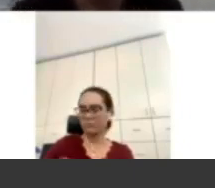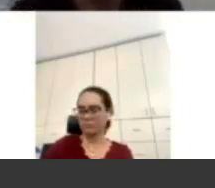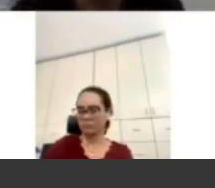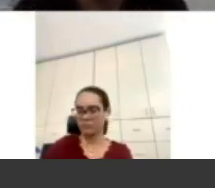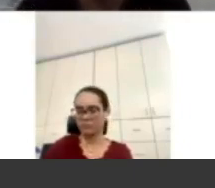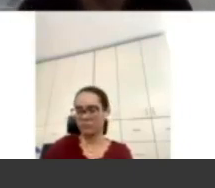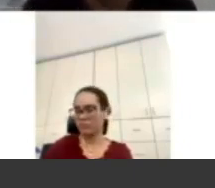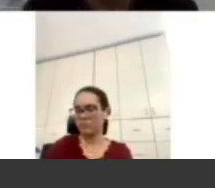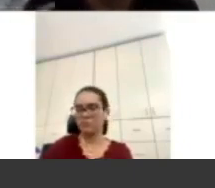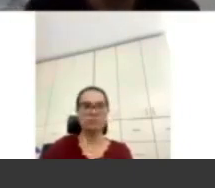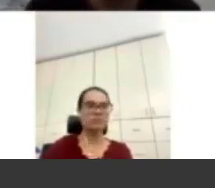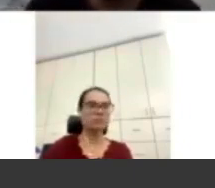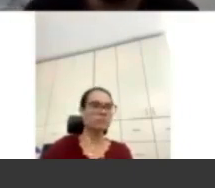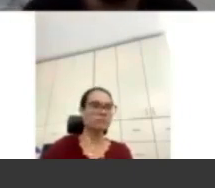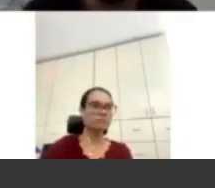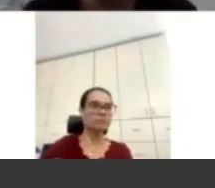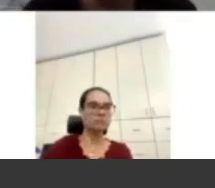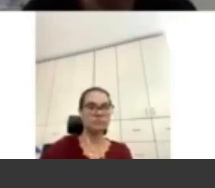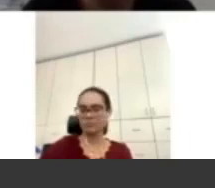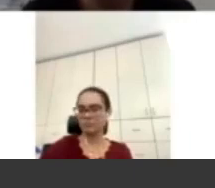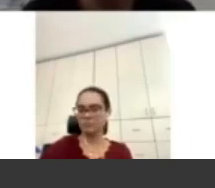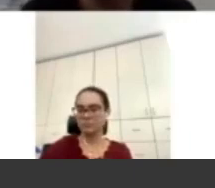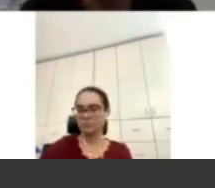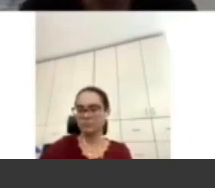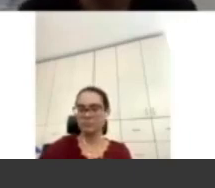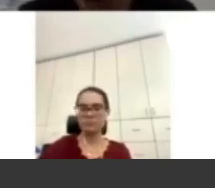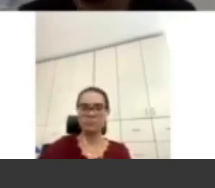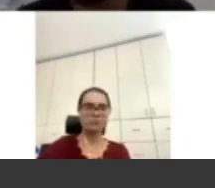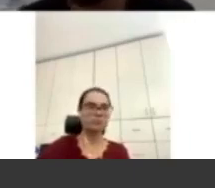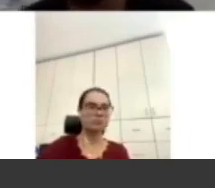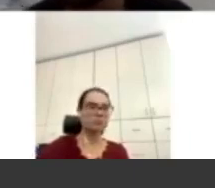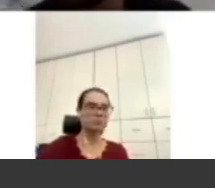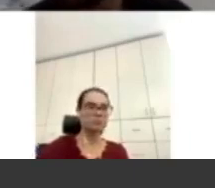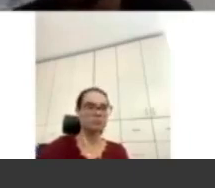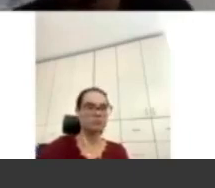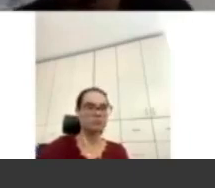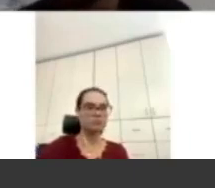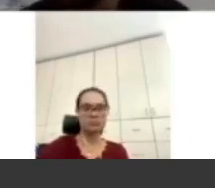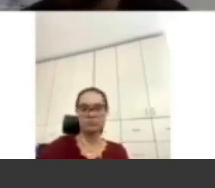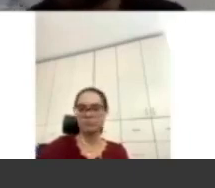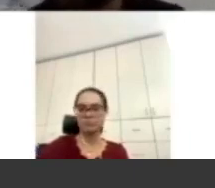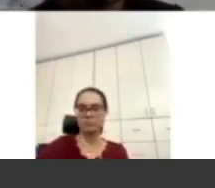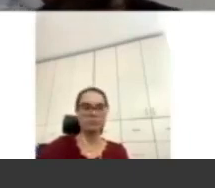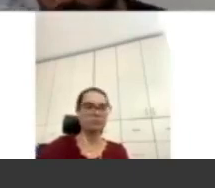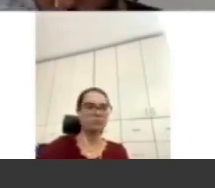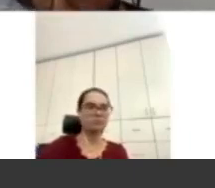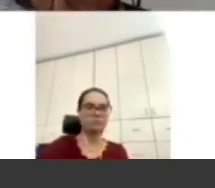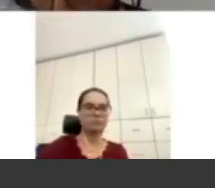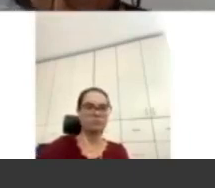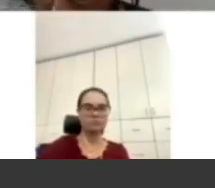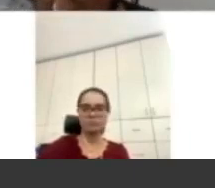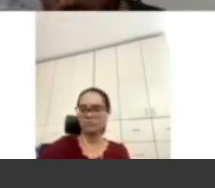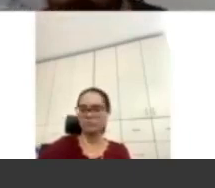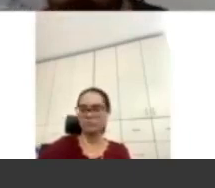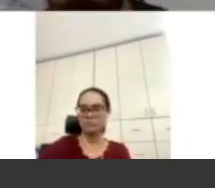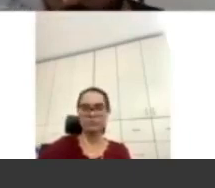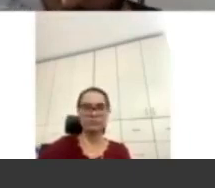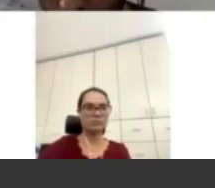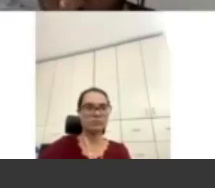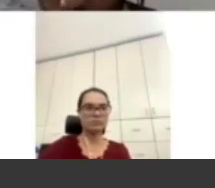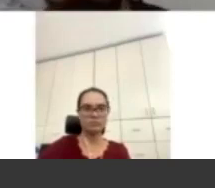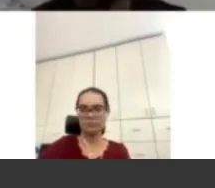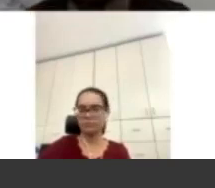imunossuprimida, enfim, não tem um câncer avançado, nem nada. Então, diante disso, a gente vai para o não ali e a gente puxa, na